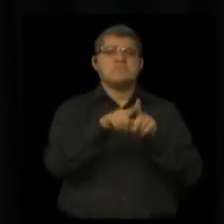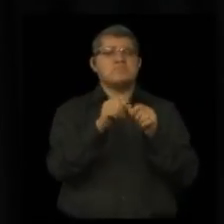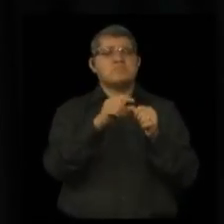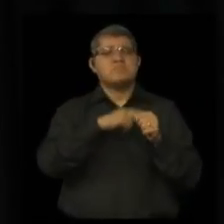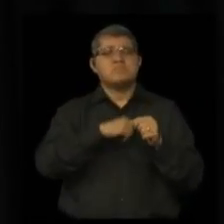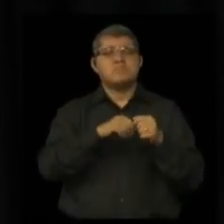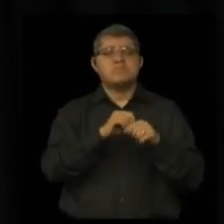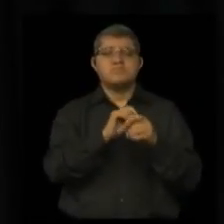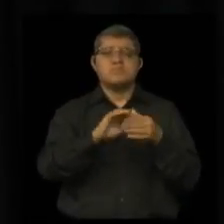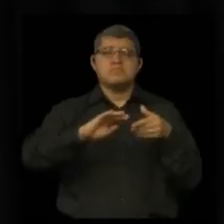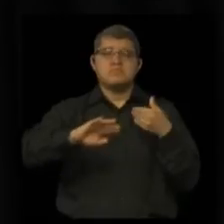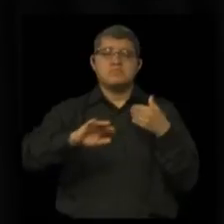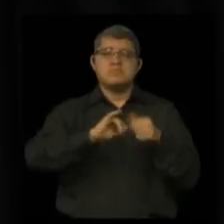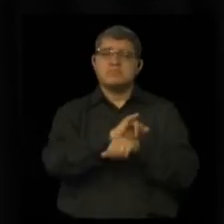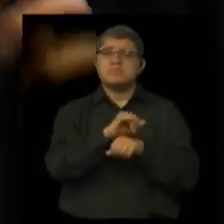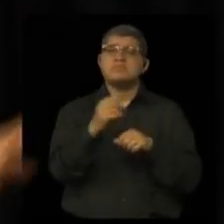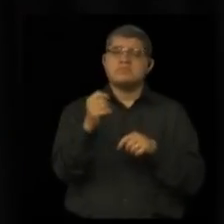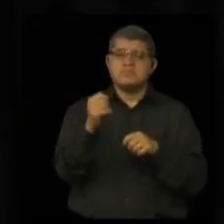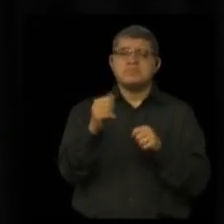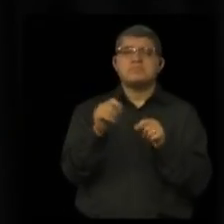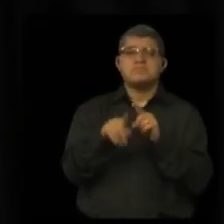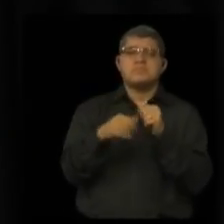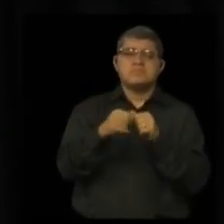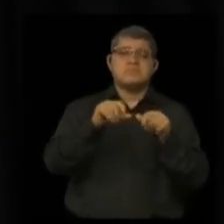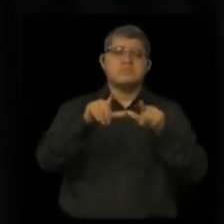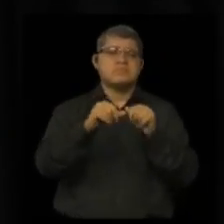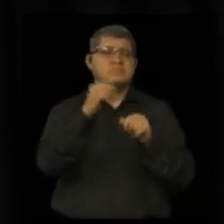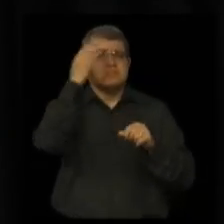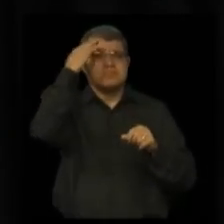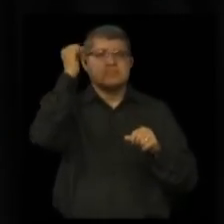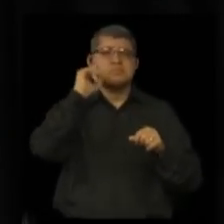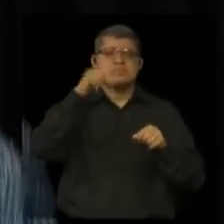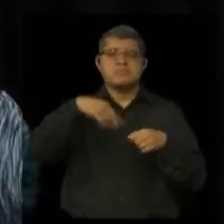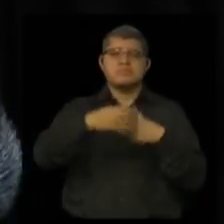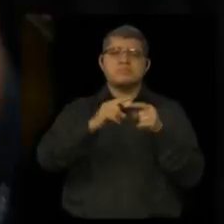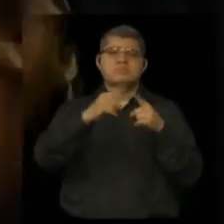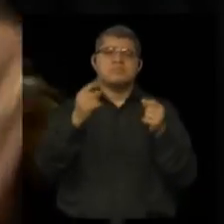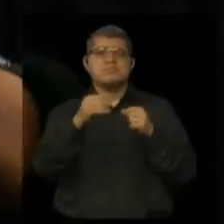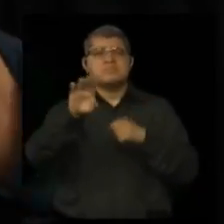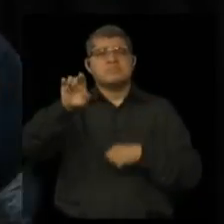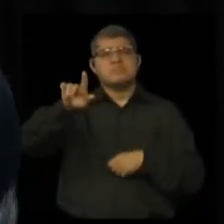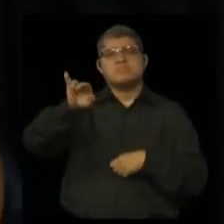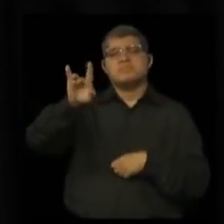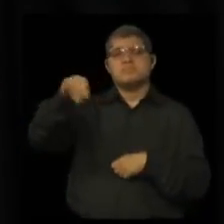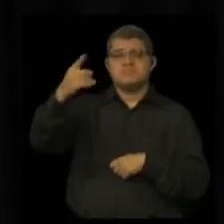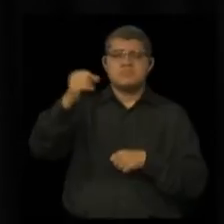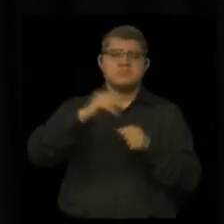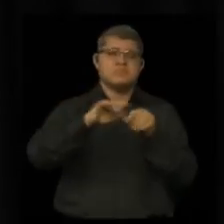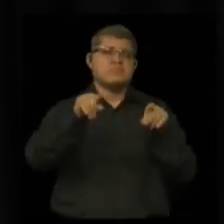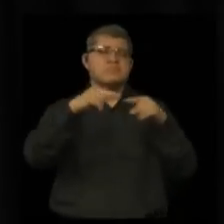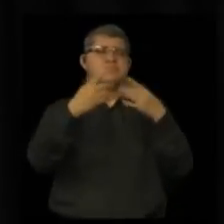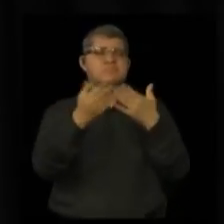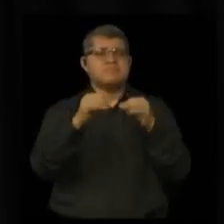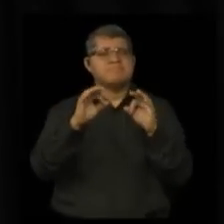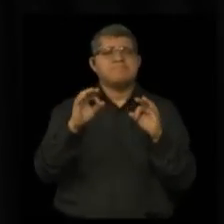tenho me ausentado um pouco, mas assim, tem trabalhos fantásticos aqui, além do de Bully Bully, enfim.